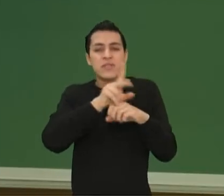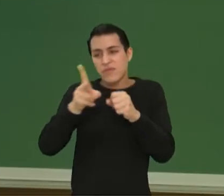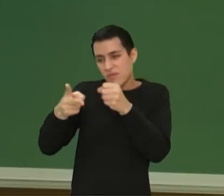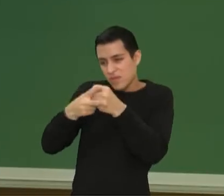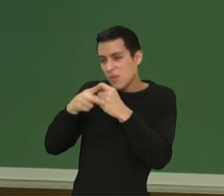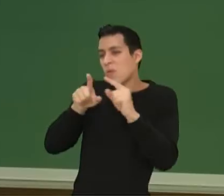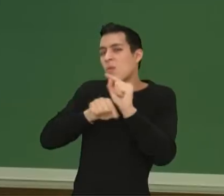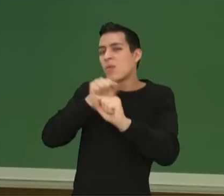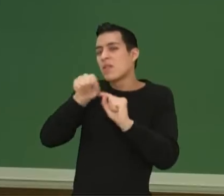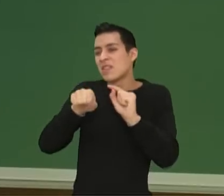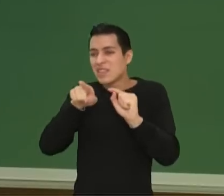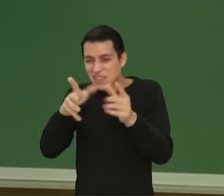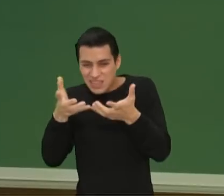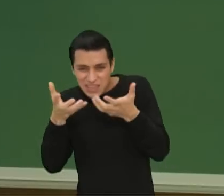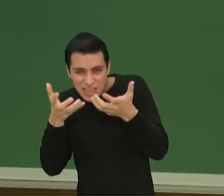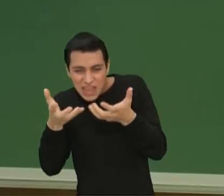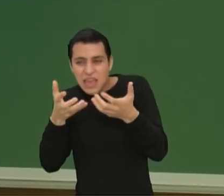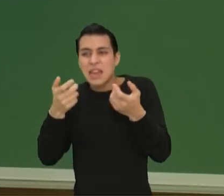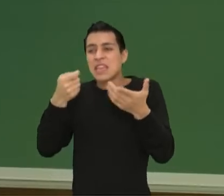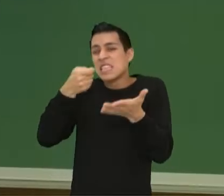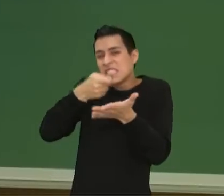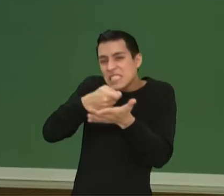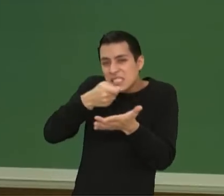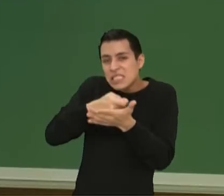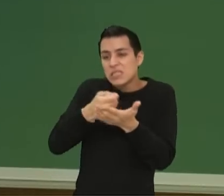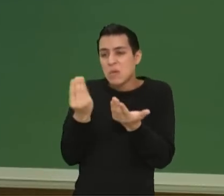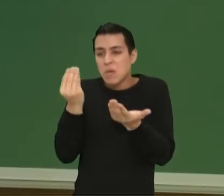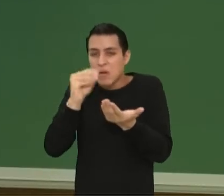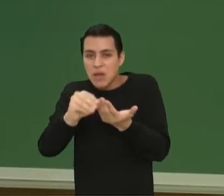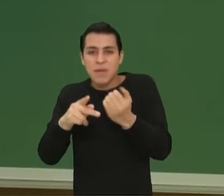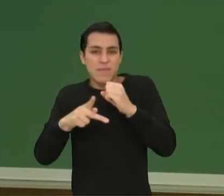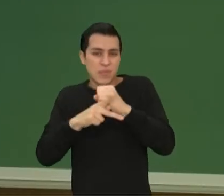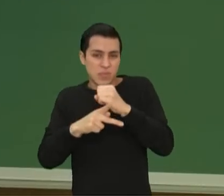verbo que queira, que ele precise, exija a preposição.